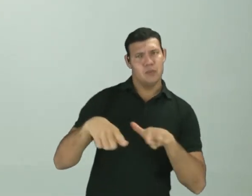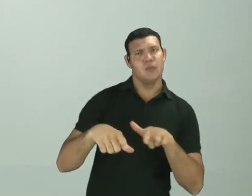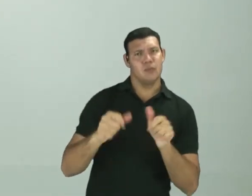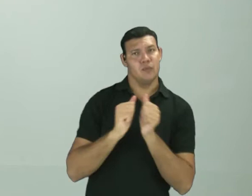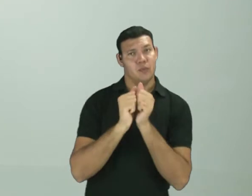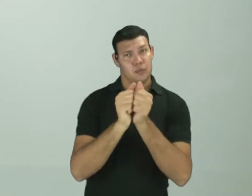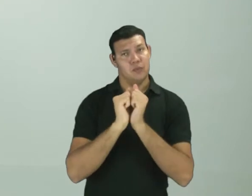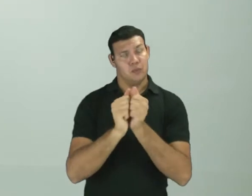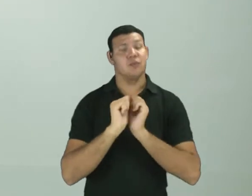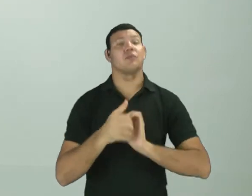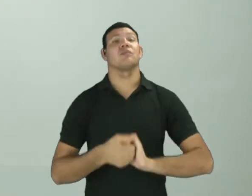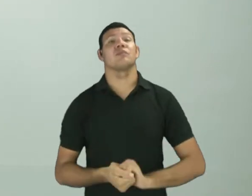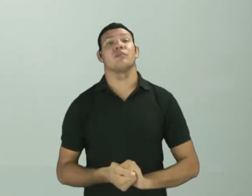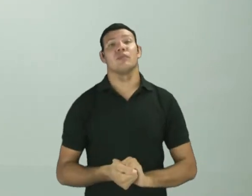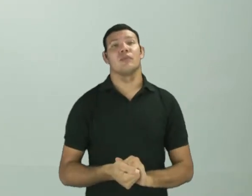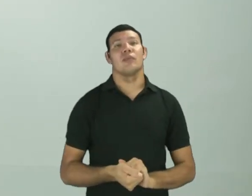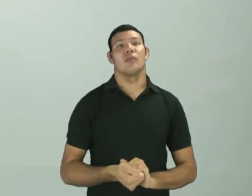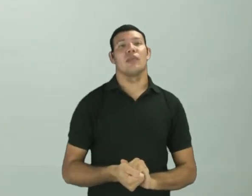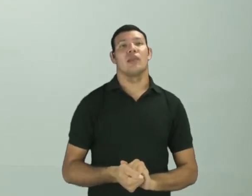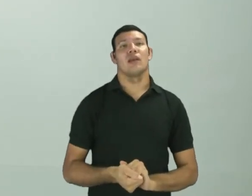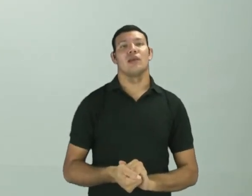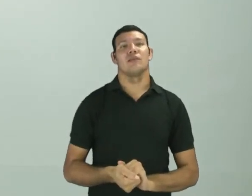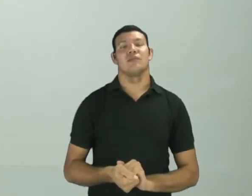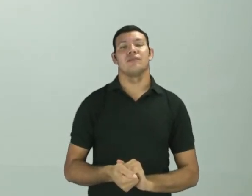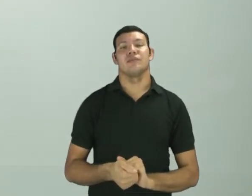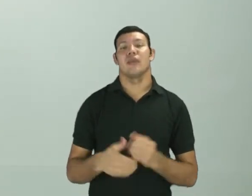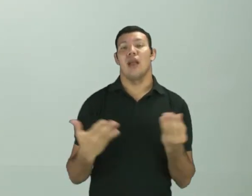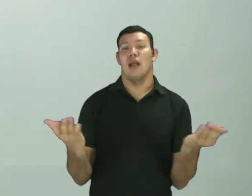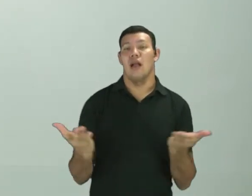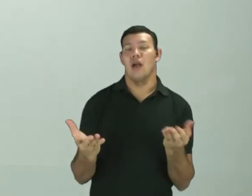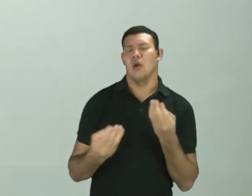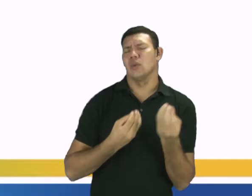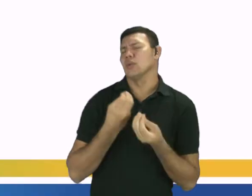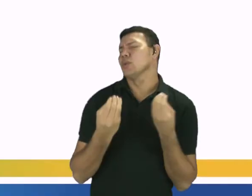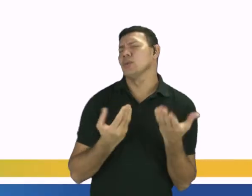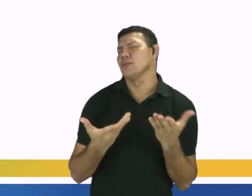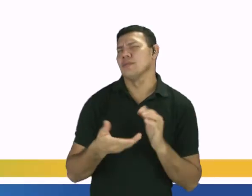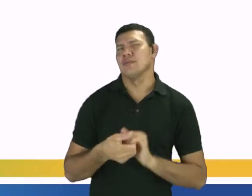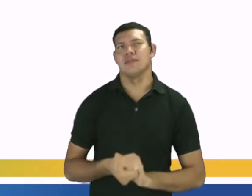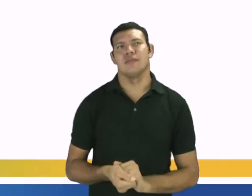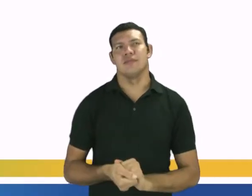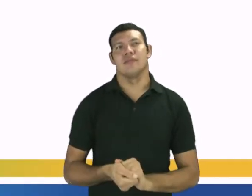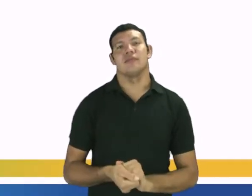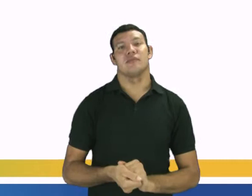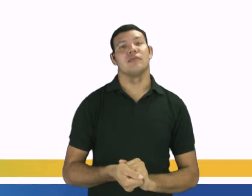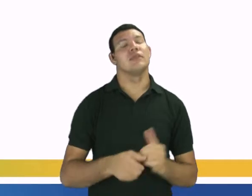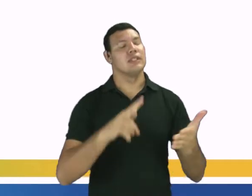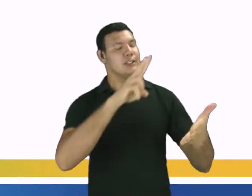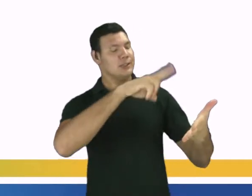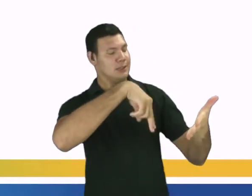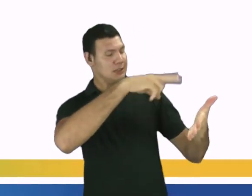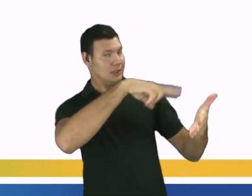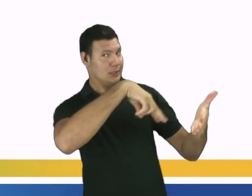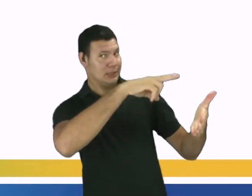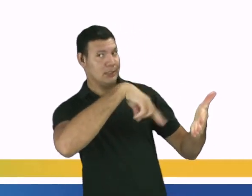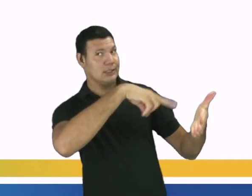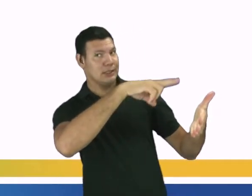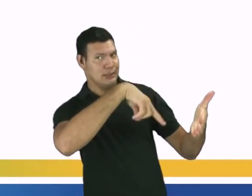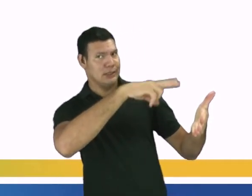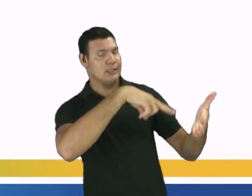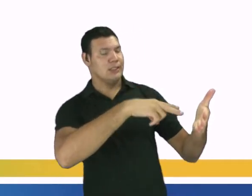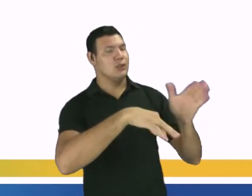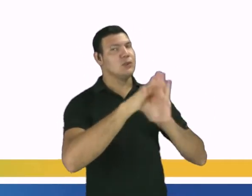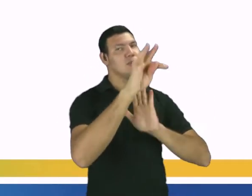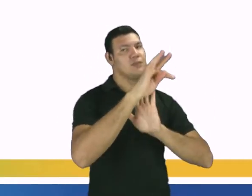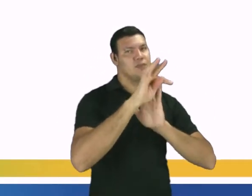eu vou explicar para você como que vai funcionar. Primeiro, nós vamos fazer uma leitura de textos, ou seja, eu peguei